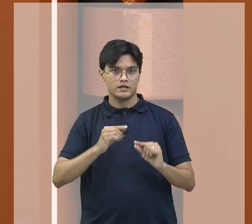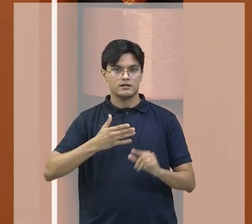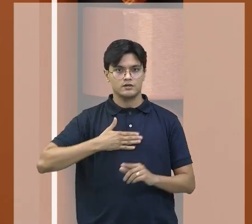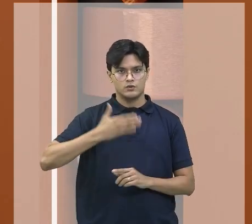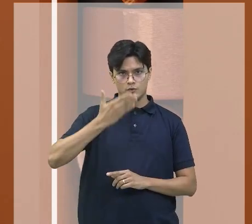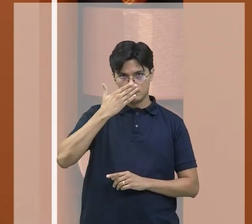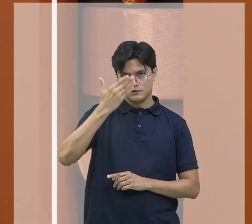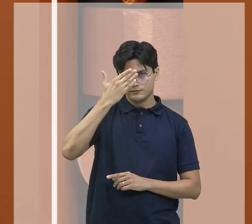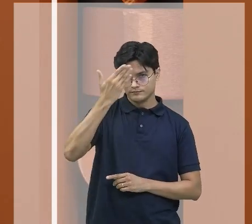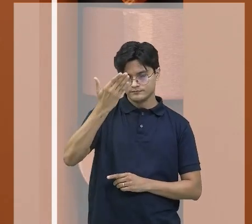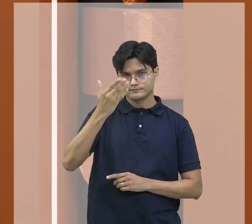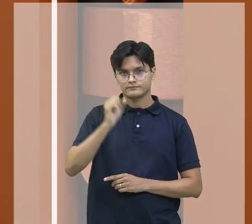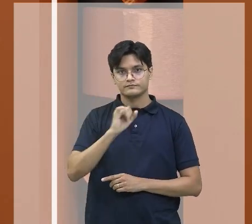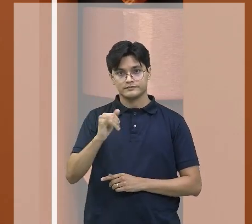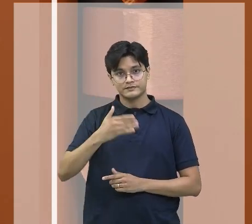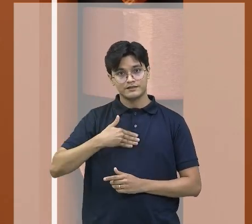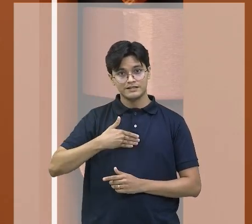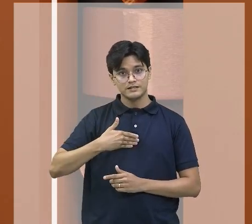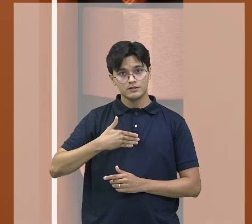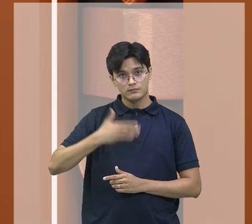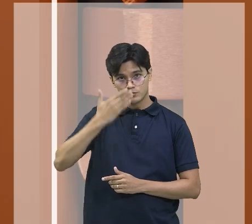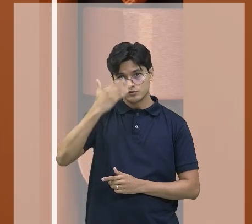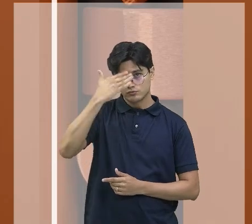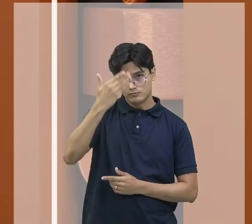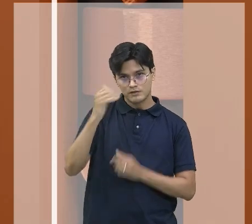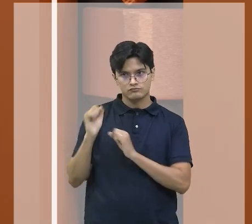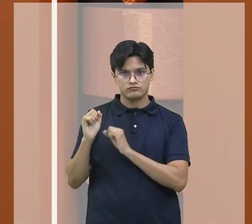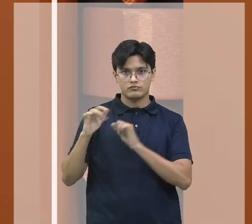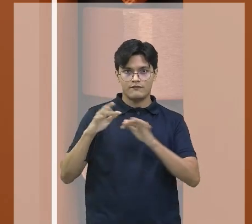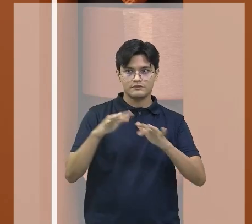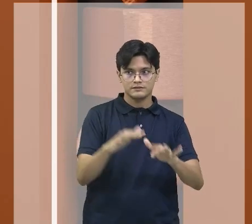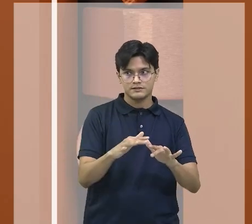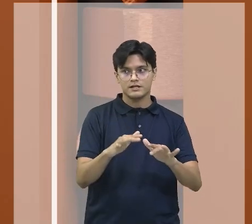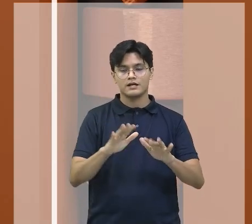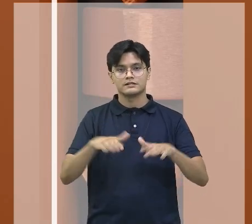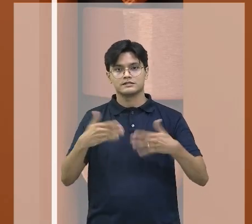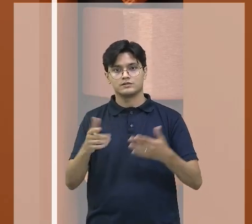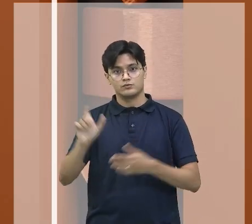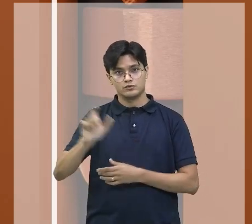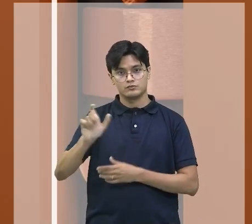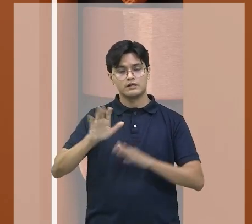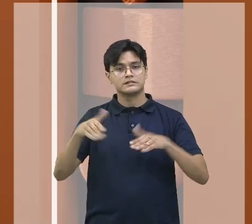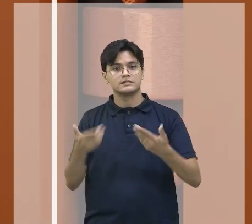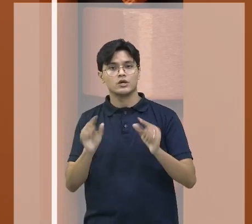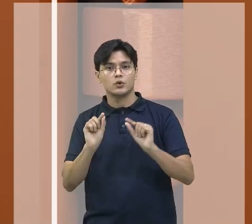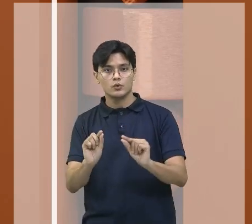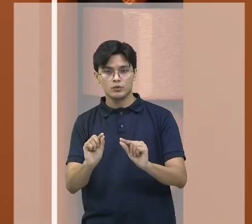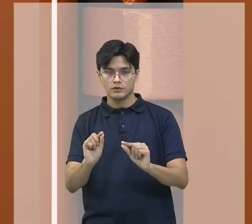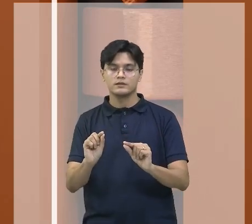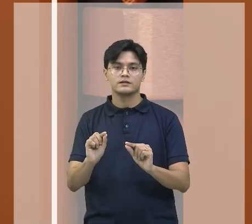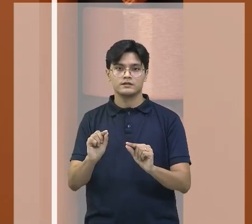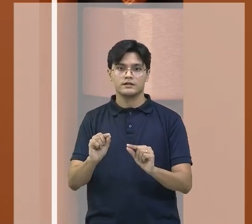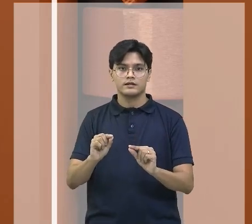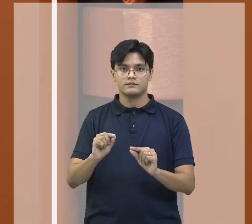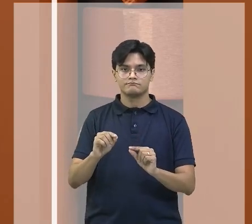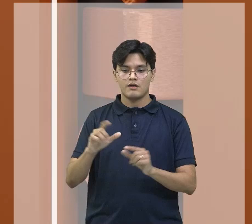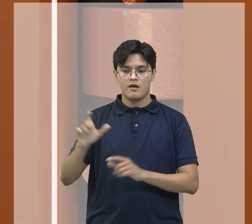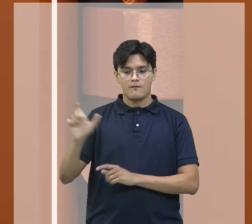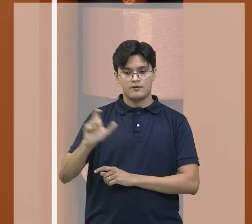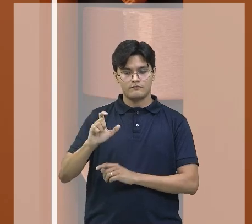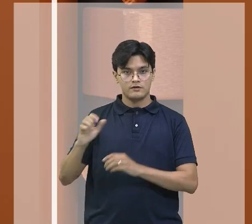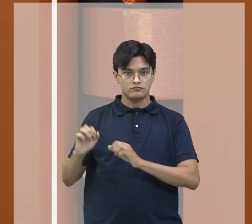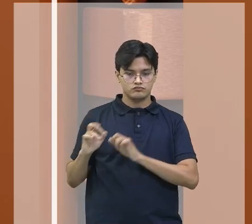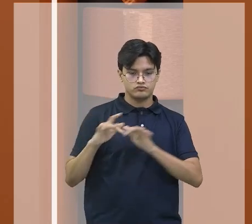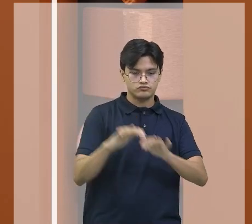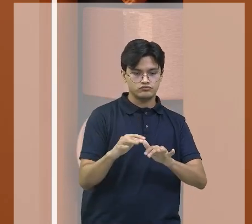povos islâmicos, para essas regiões ali que antes, né, eram ali próximos então ao Império Romano,